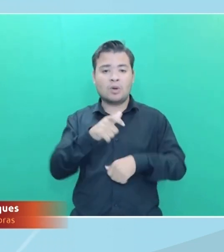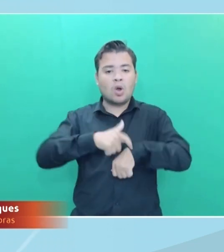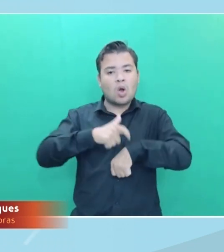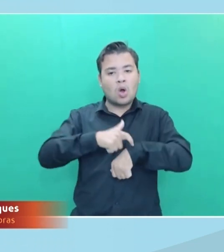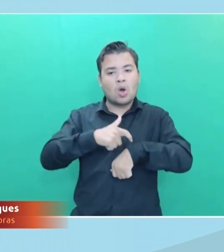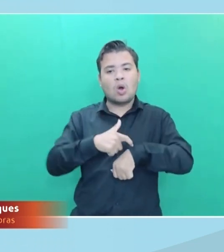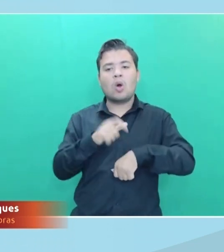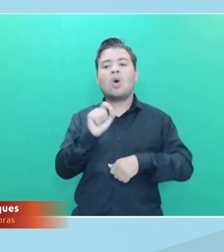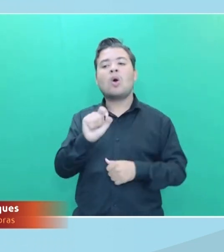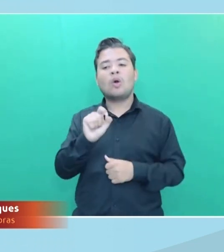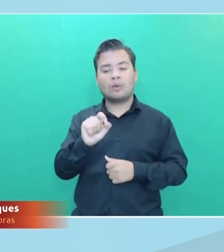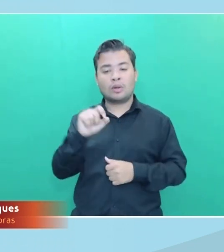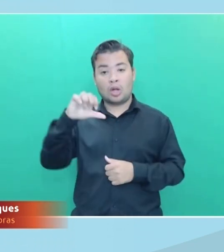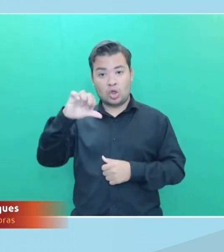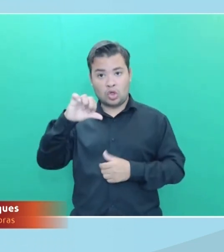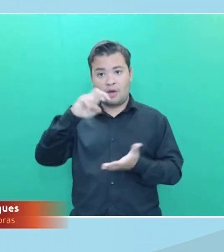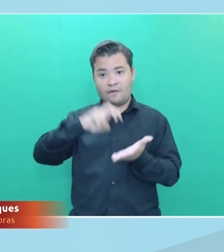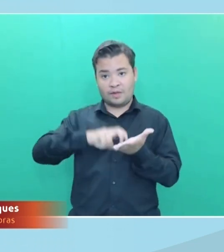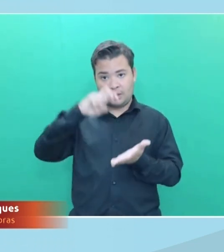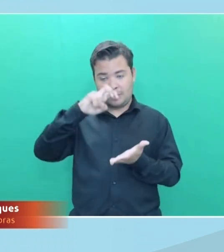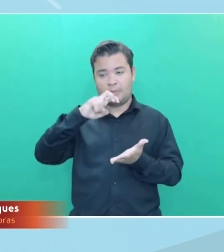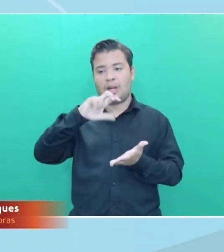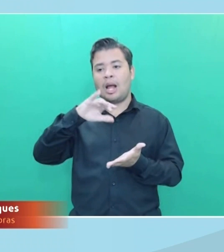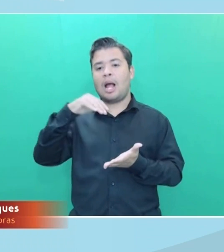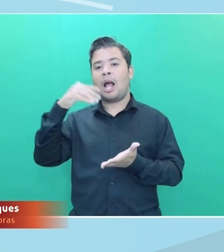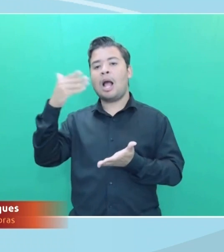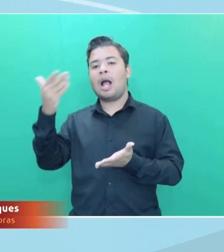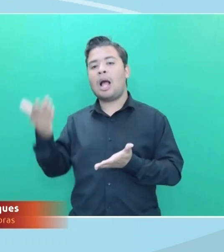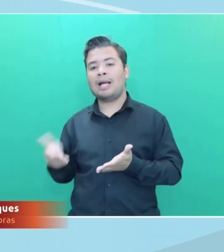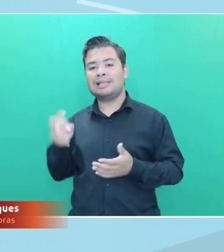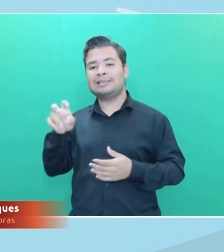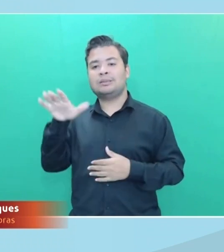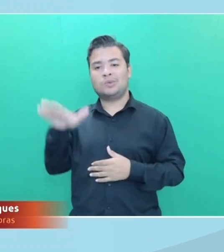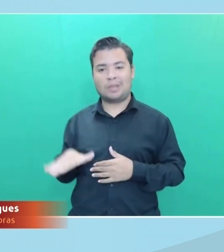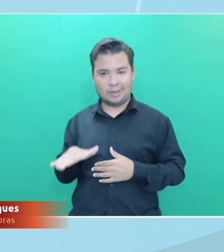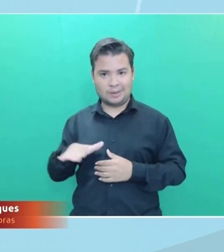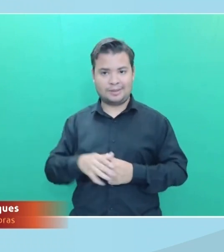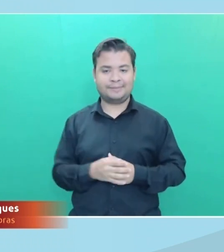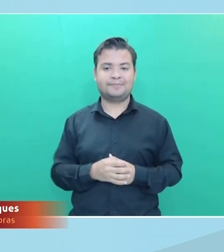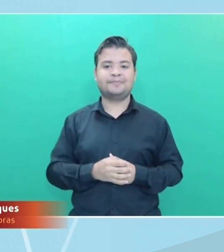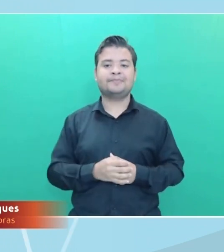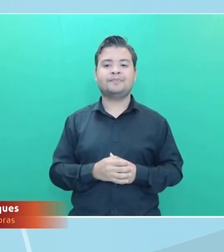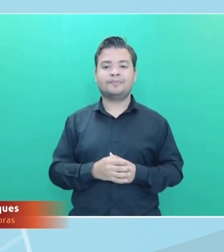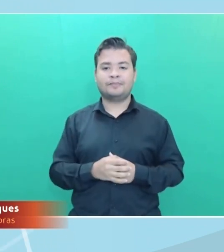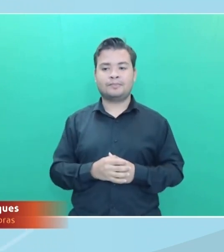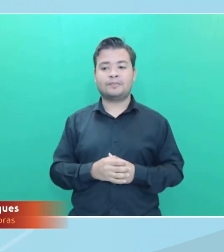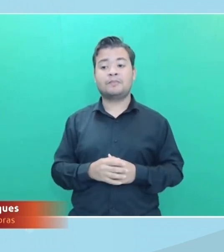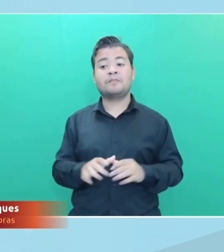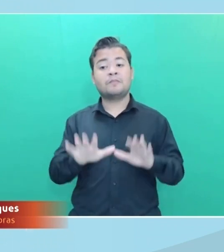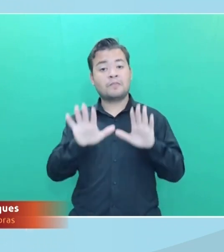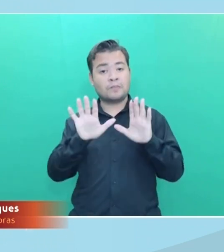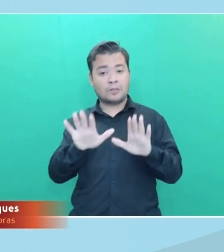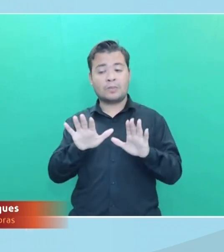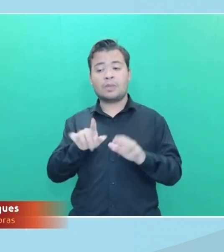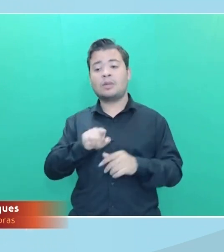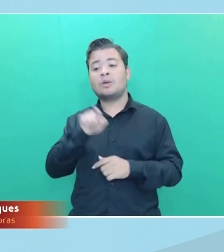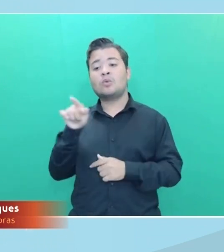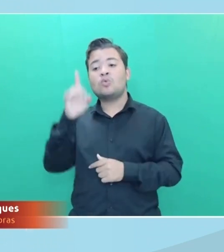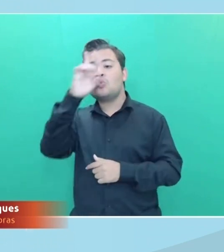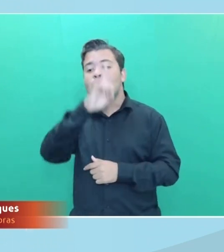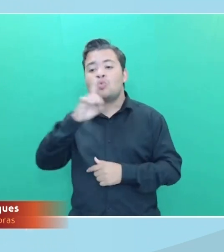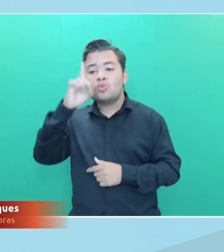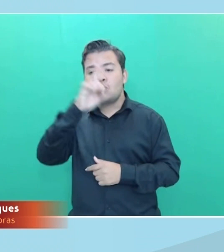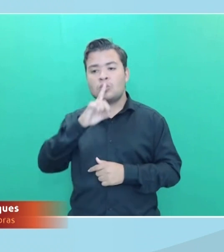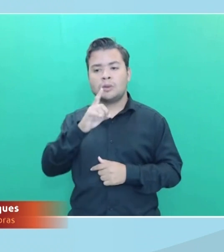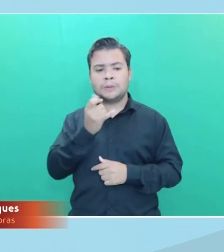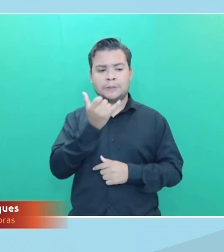é das 9 da manhã às 5 horas da tarde. Já no domingo,